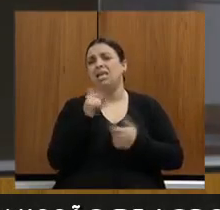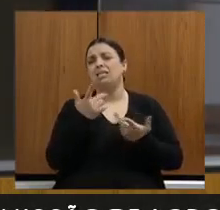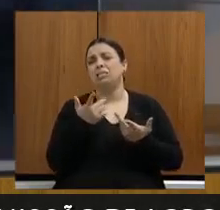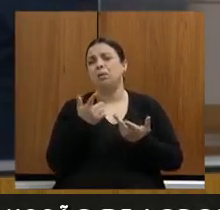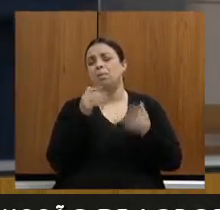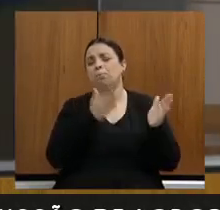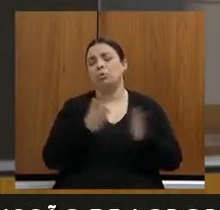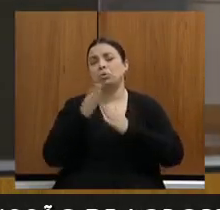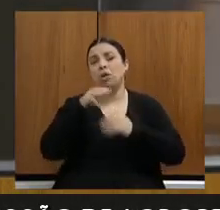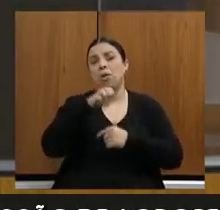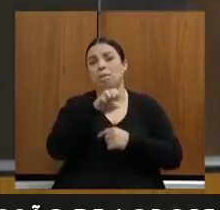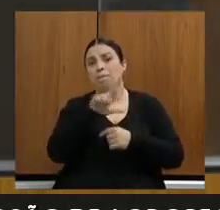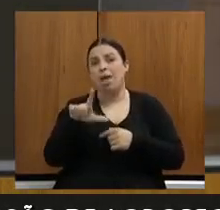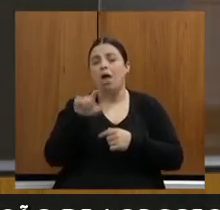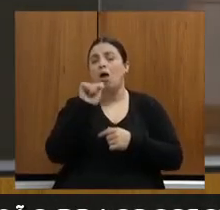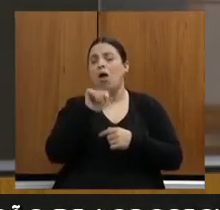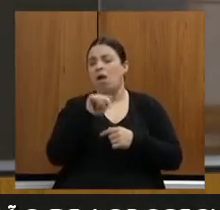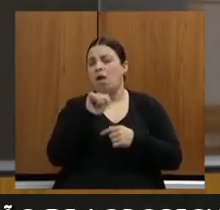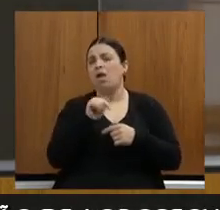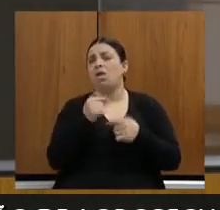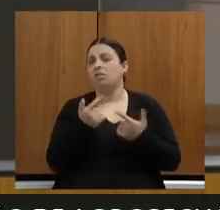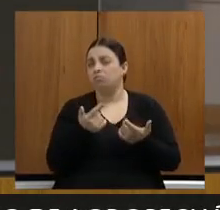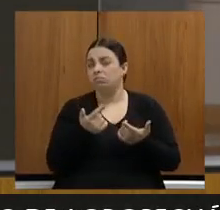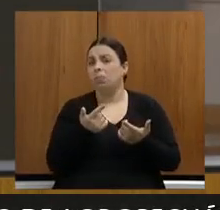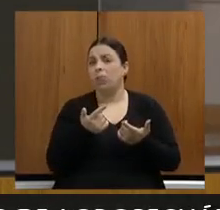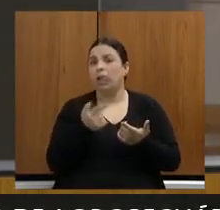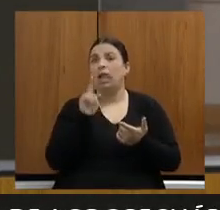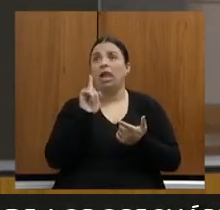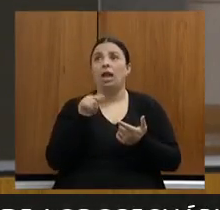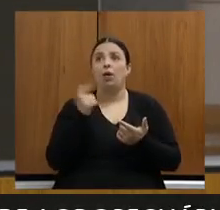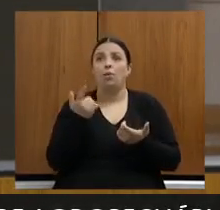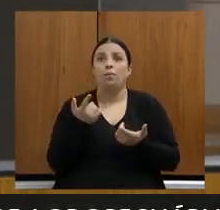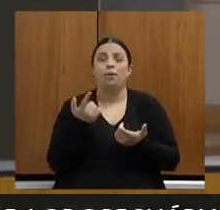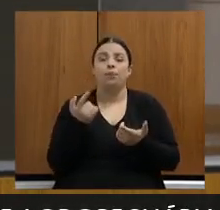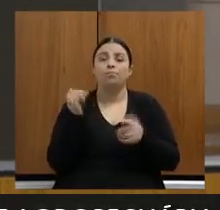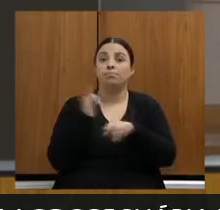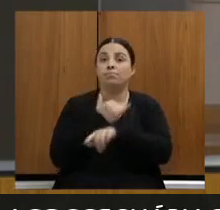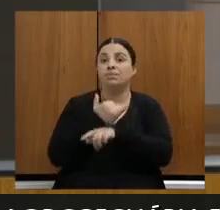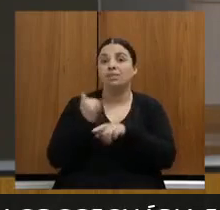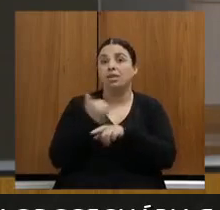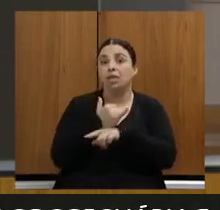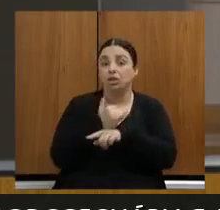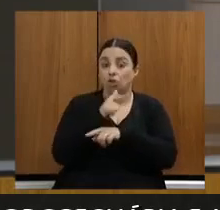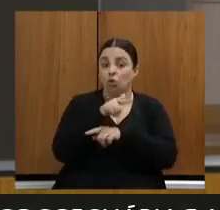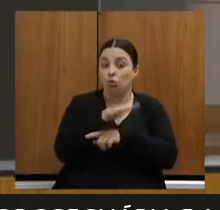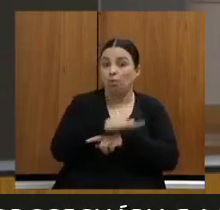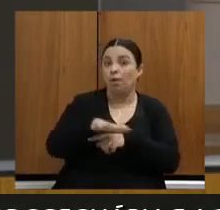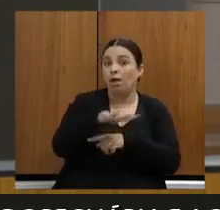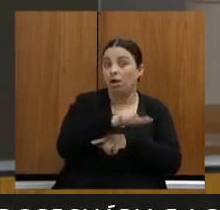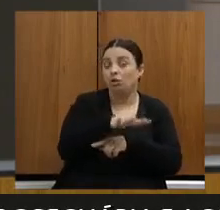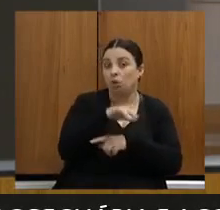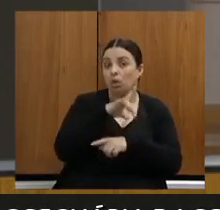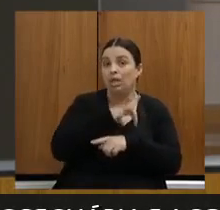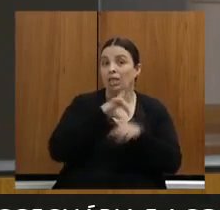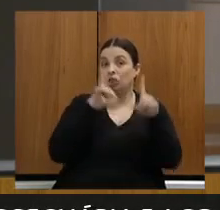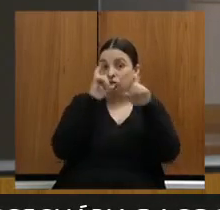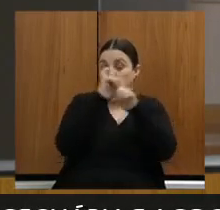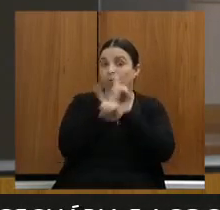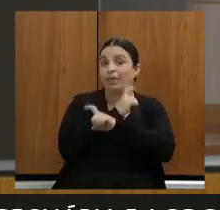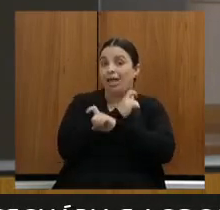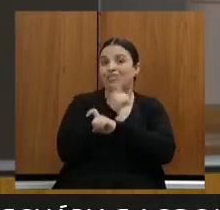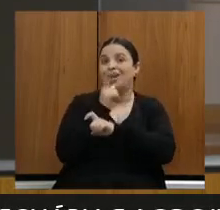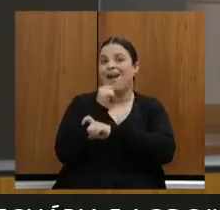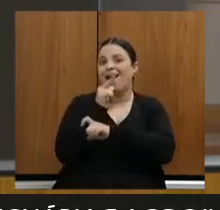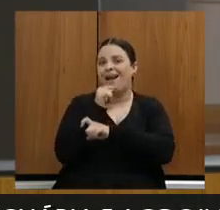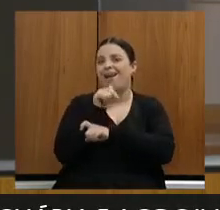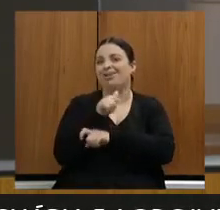ela é uma atividade que surge como uma alternativa numa região que a gente tem uma dificuldade vida que é